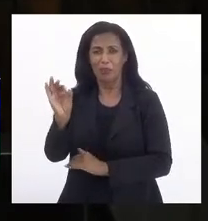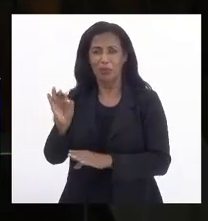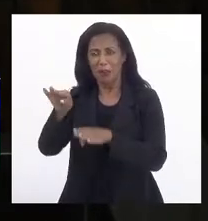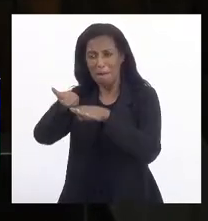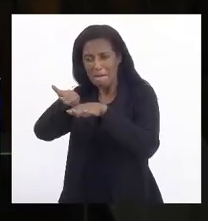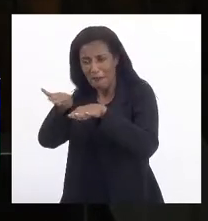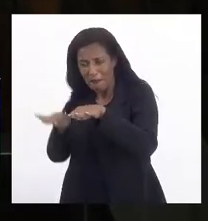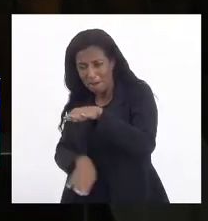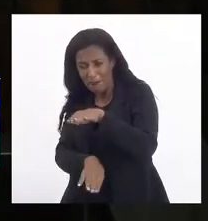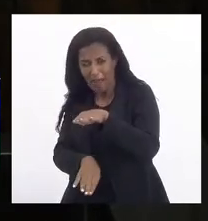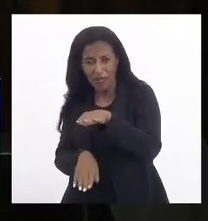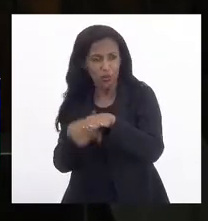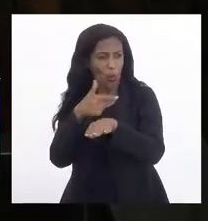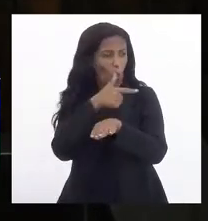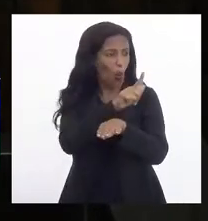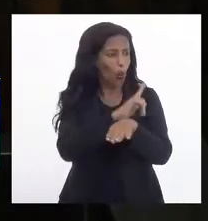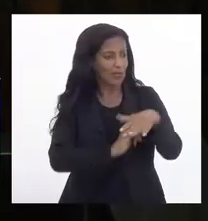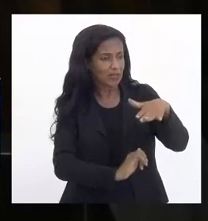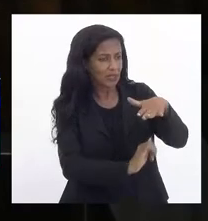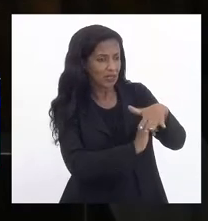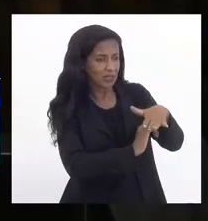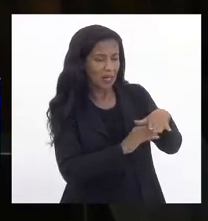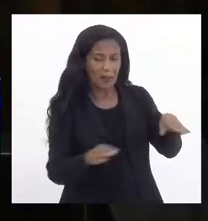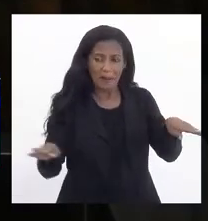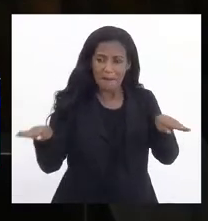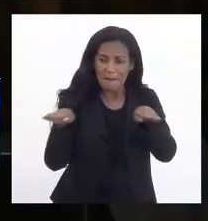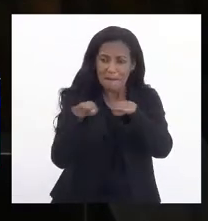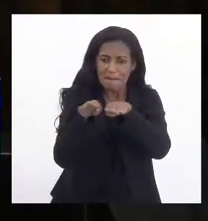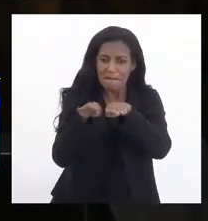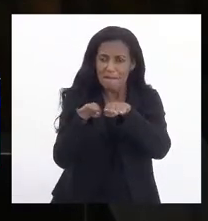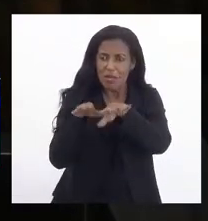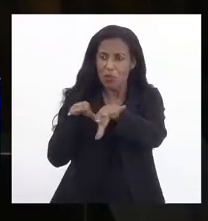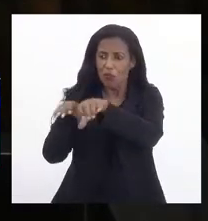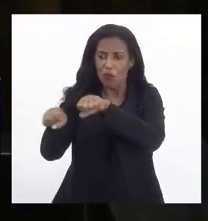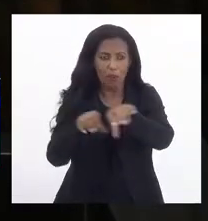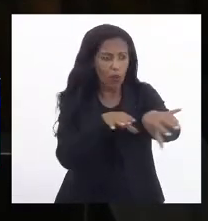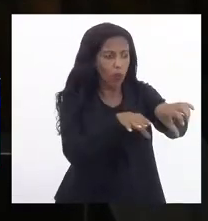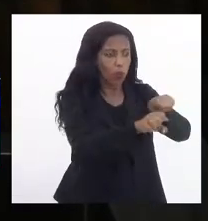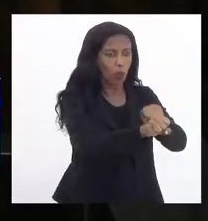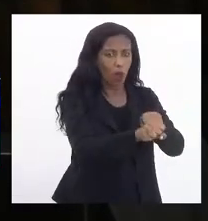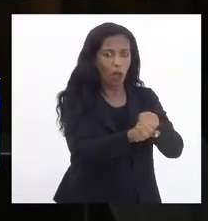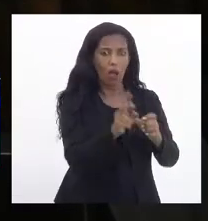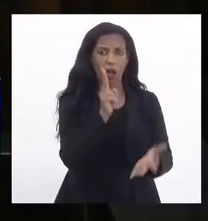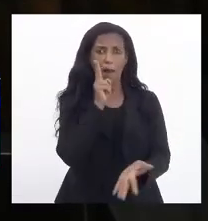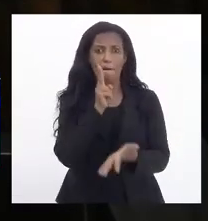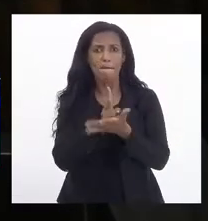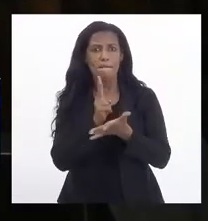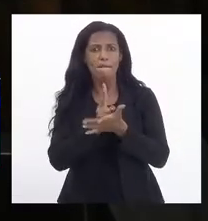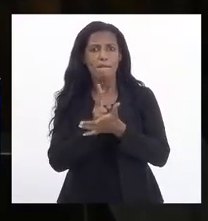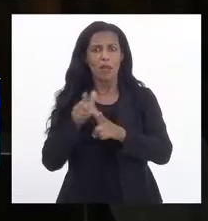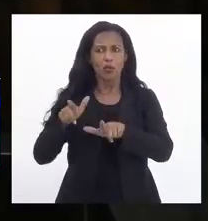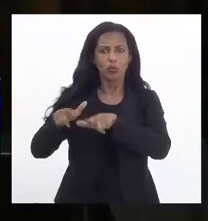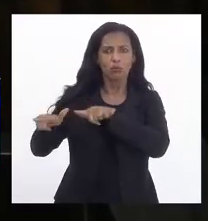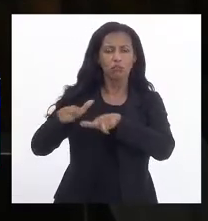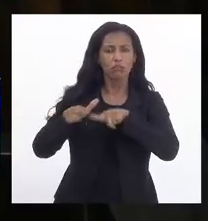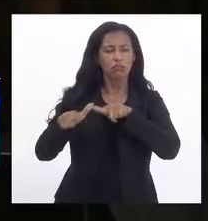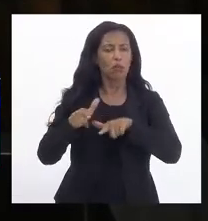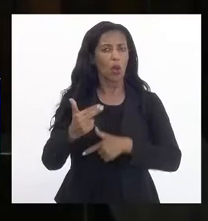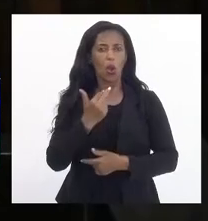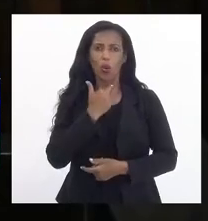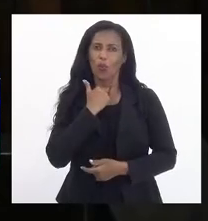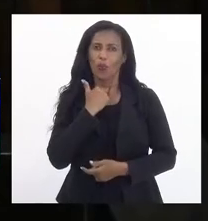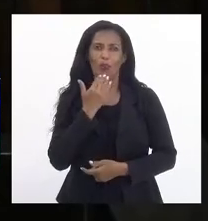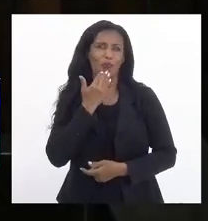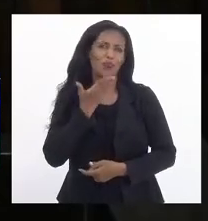seus colegas de outras instituições estaduais, com a mesma titulação, com a mesma formação e com o mesmo papel desempenhado, eu não posso